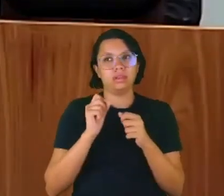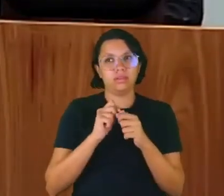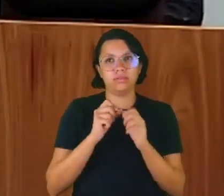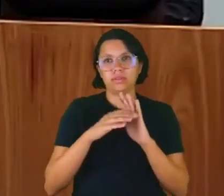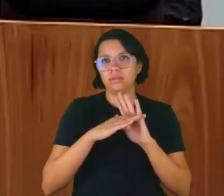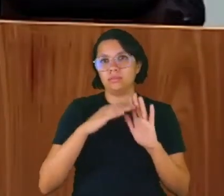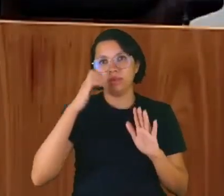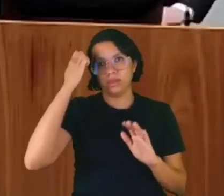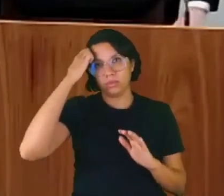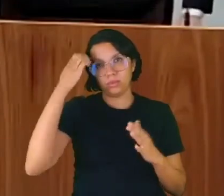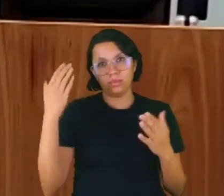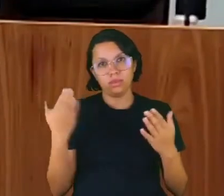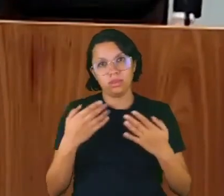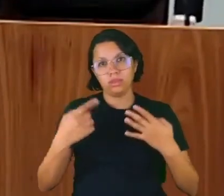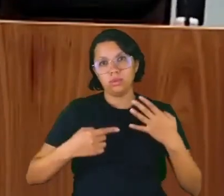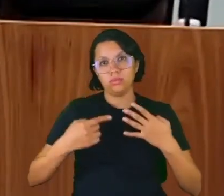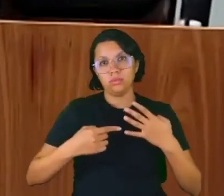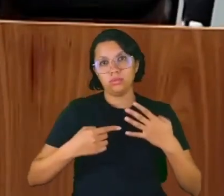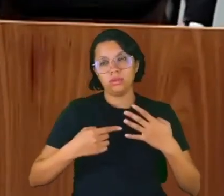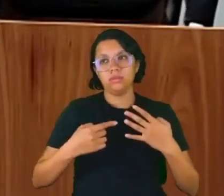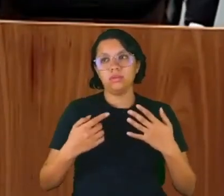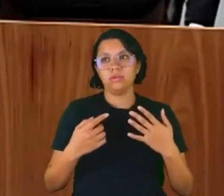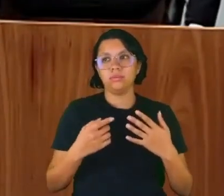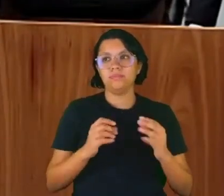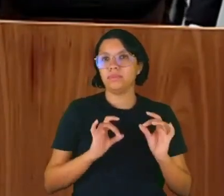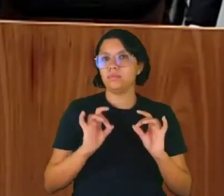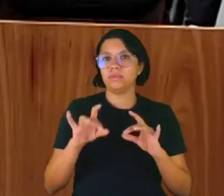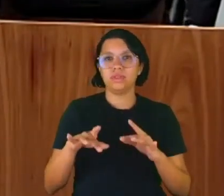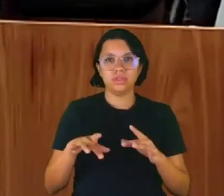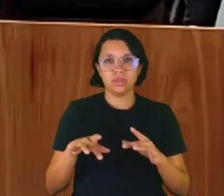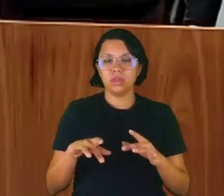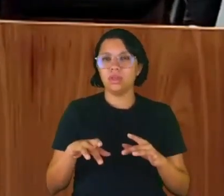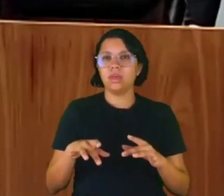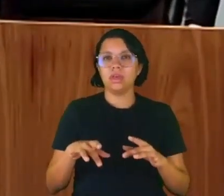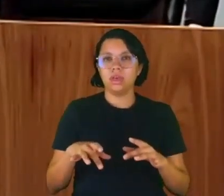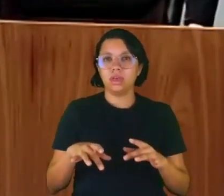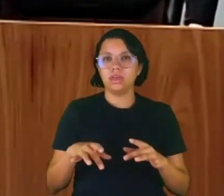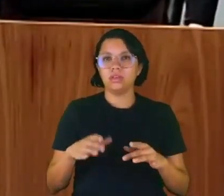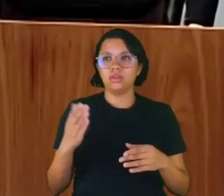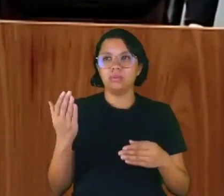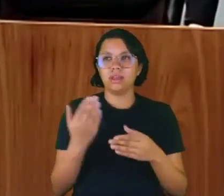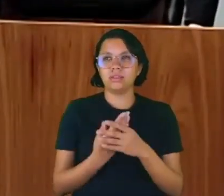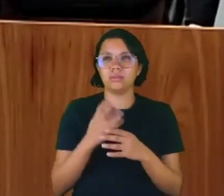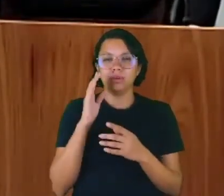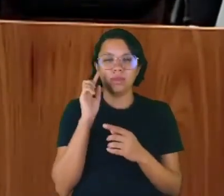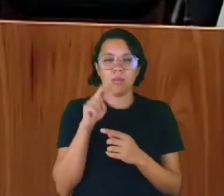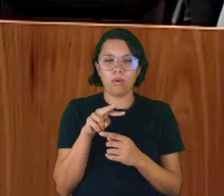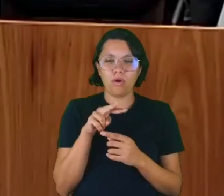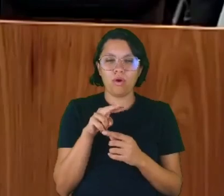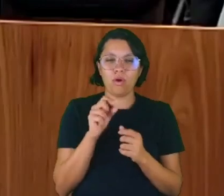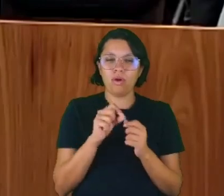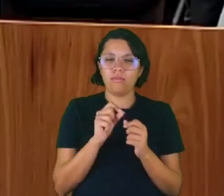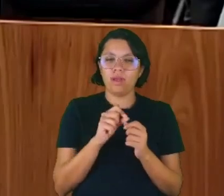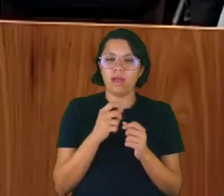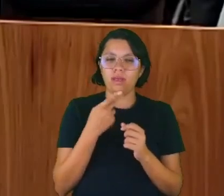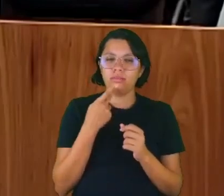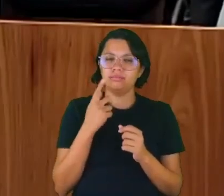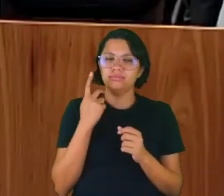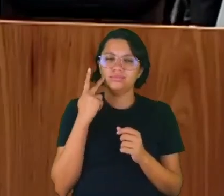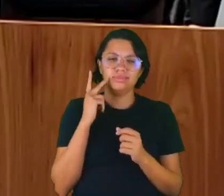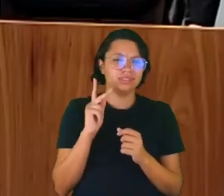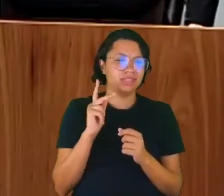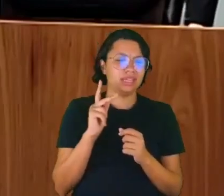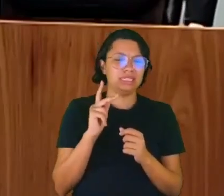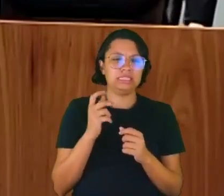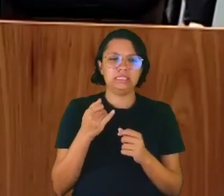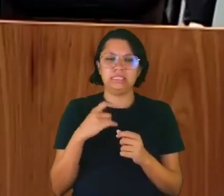primeiro grau. Não deixar que uma ação em que de cara eu não tenho a certeza de que há interesse de agir, que ela